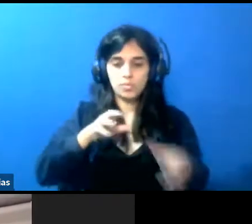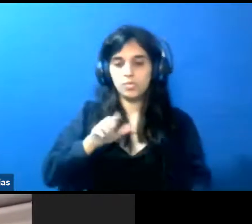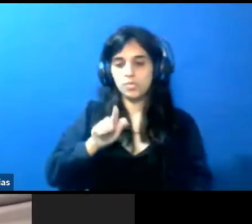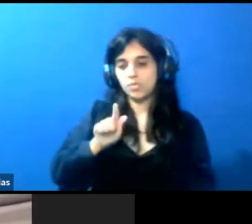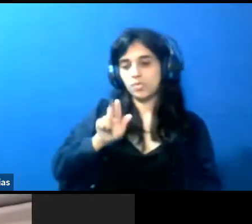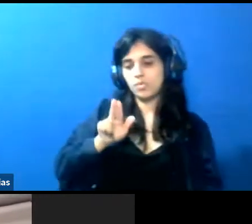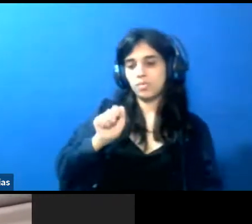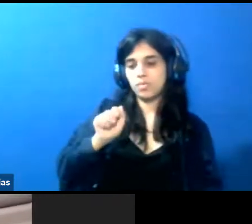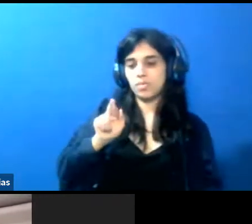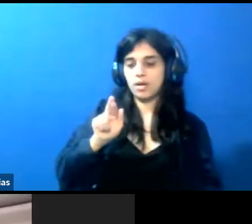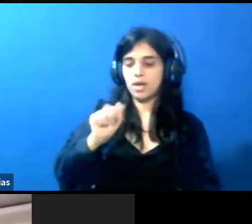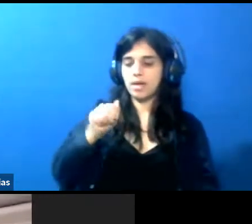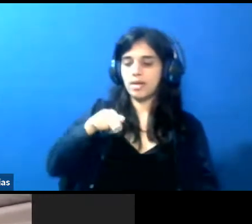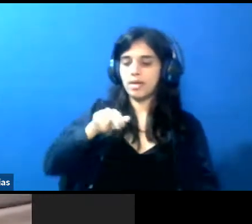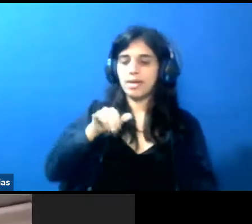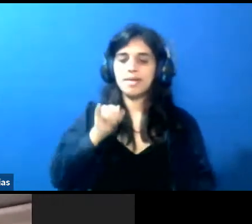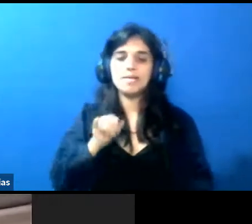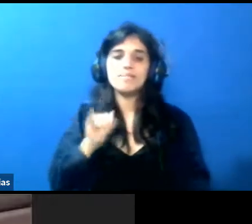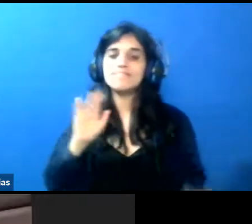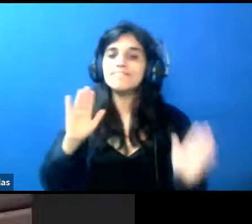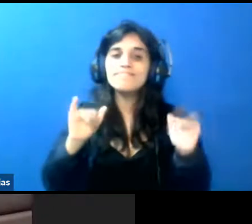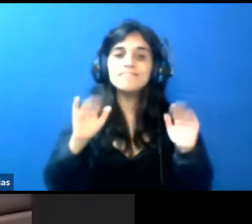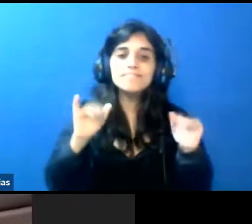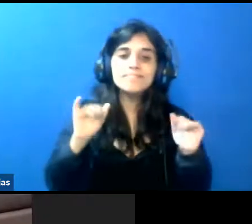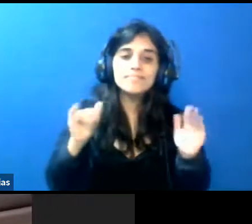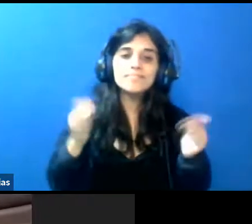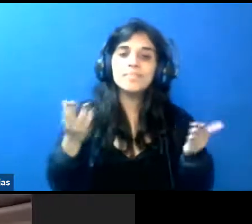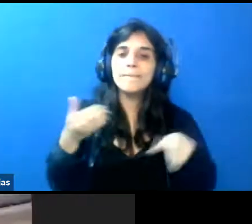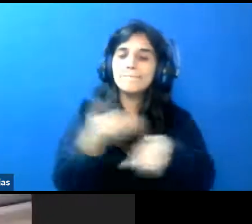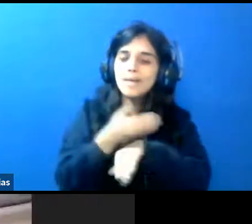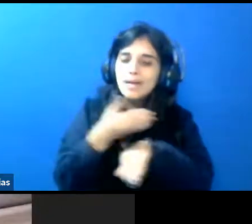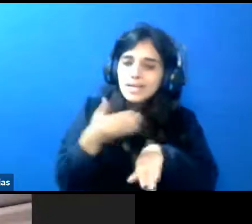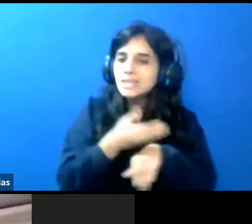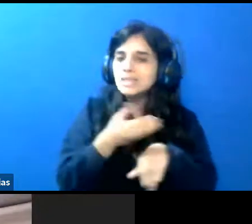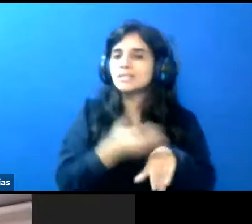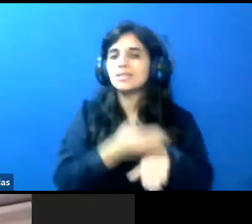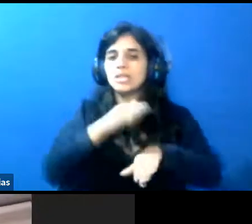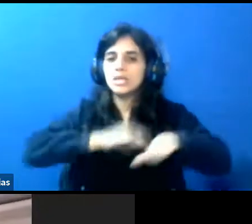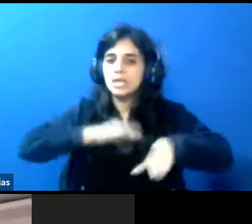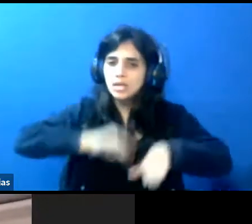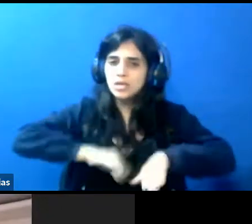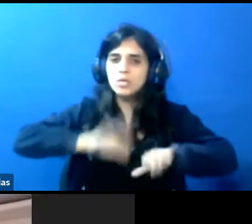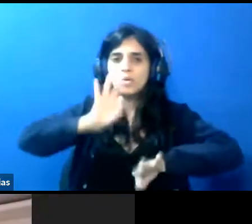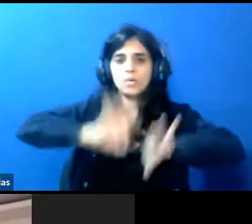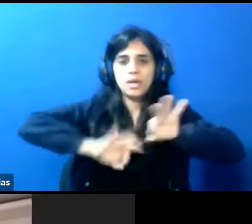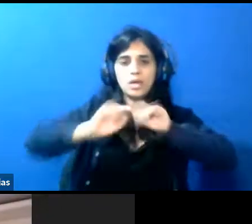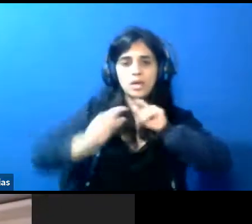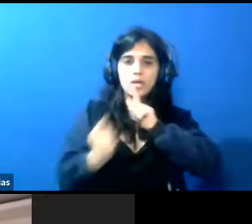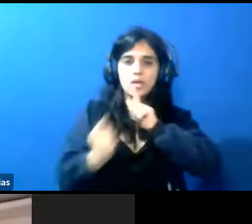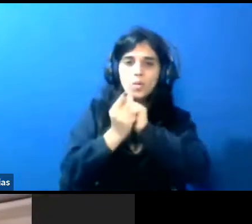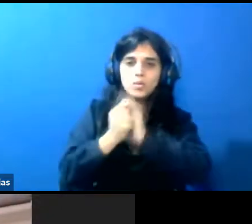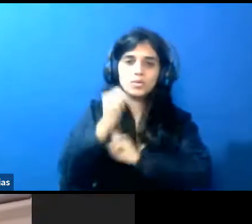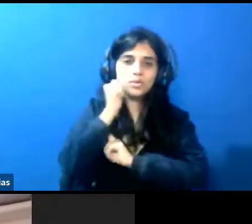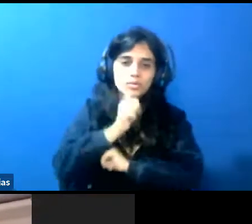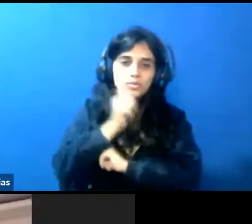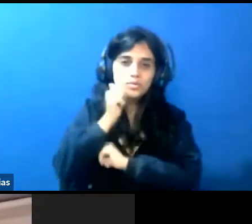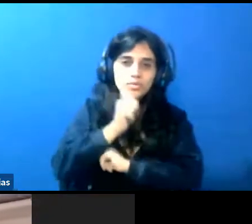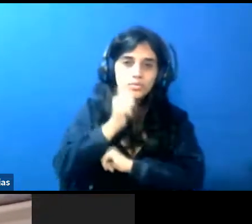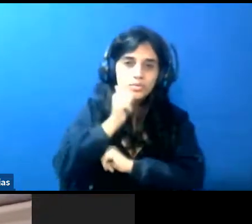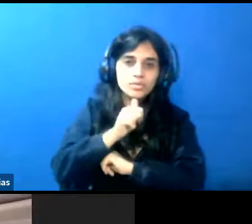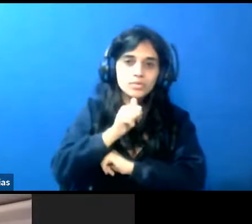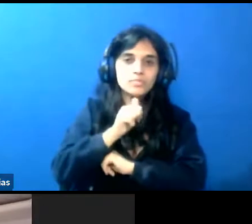Ivirupá. Querexu está em movimento, está organizando um encontro de mulheres no território Maciambu,